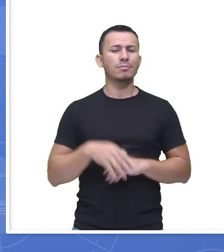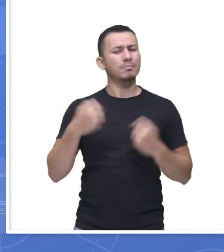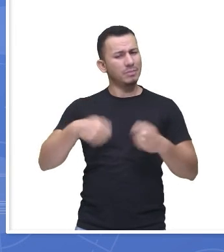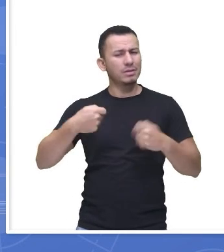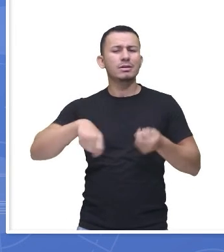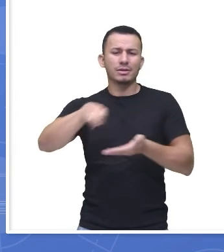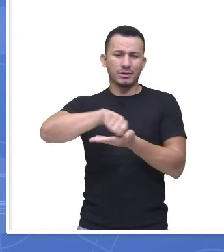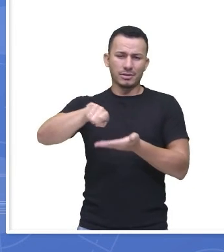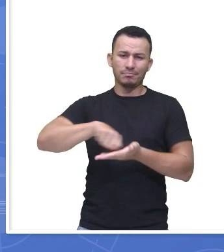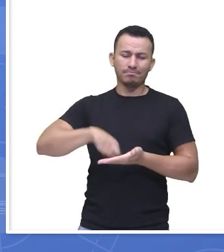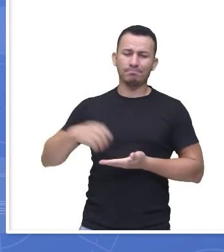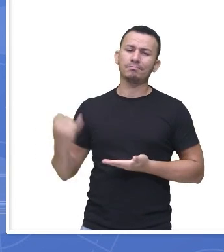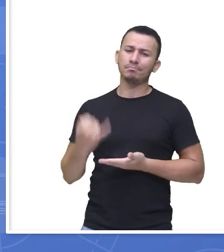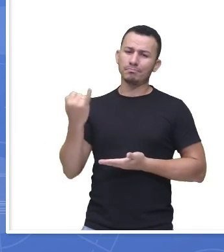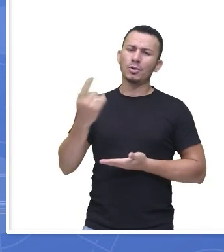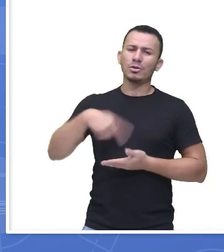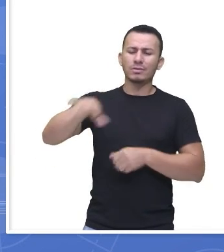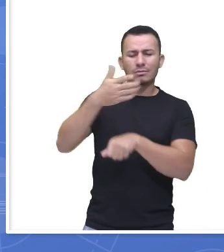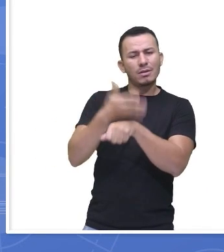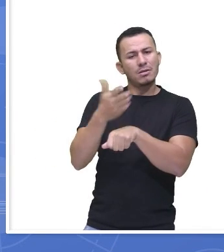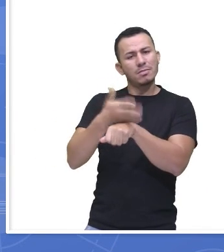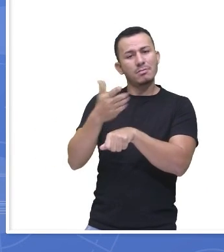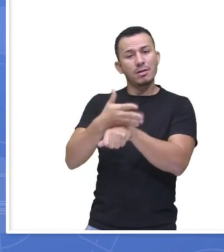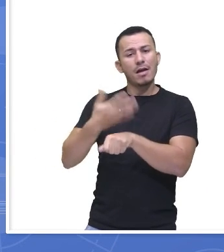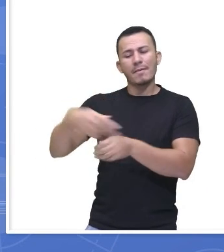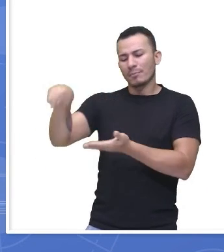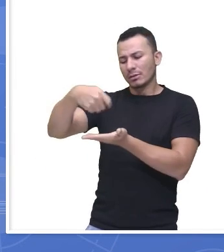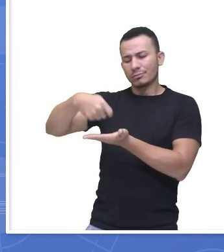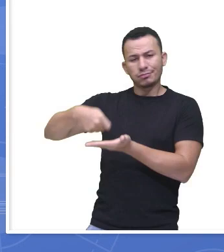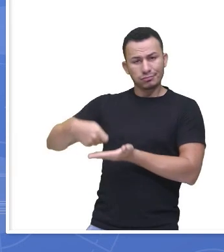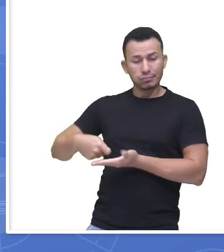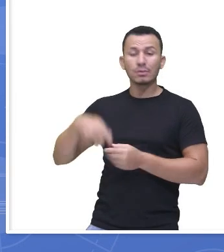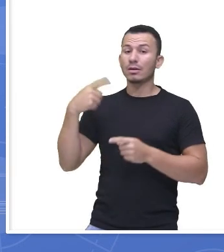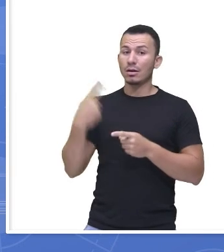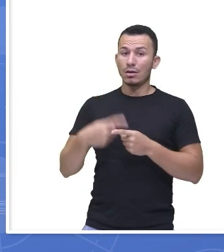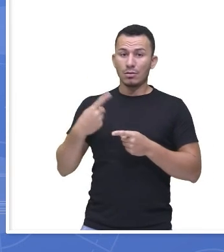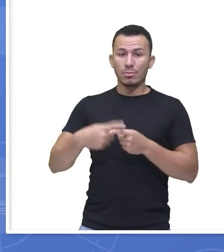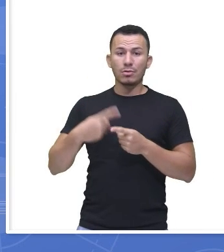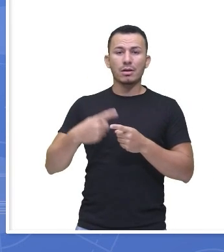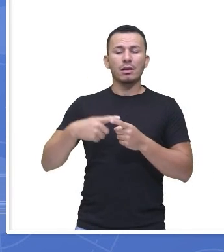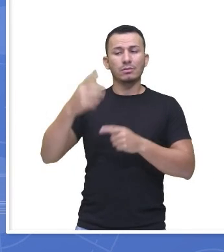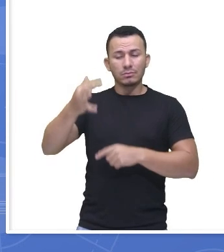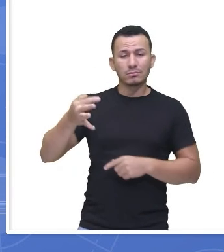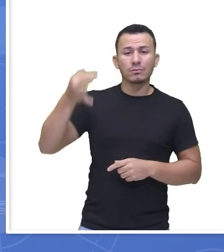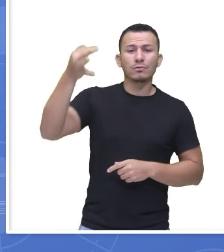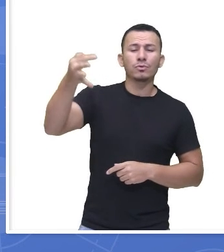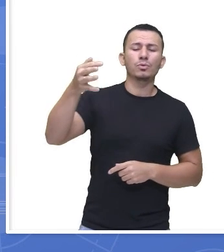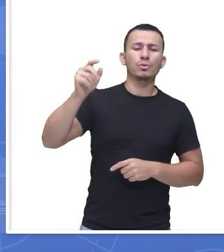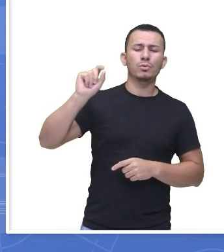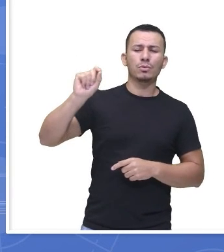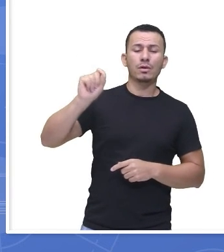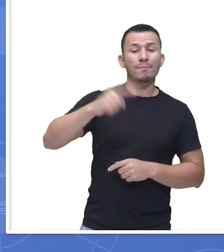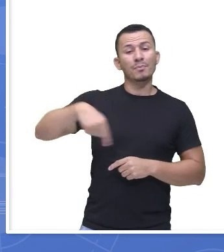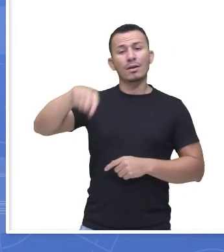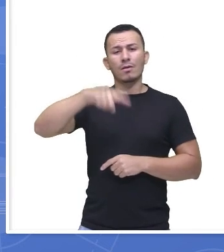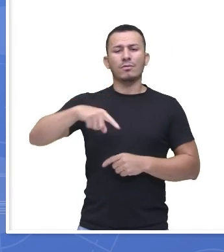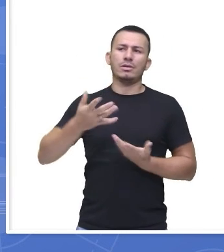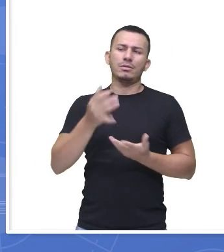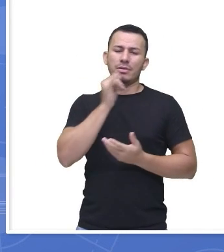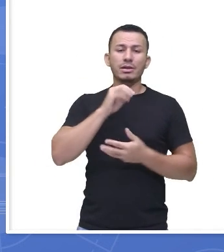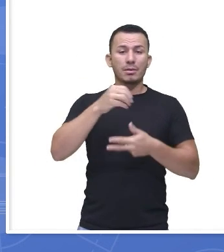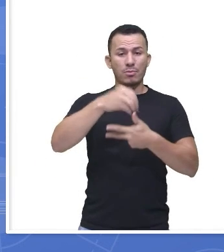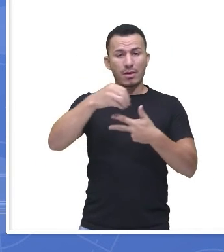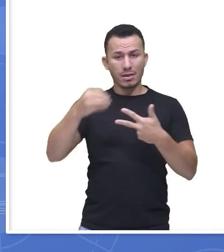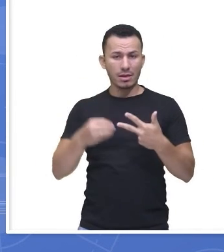questão. É importante que vocês treinem esse tipo de questão, porque vai dar depois condições de vocês lá no